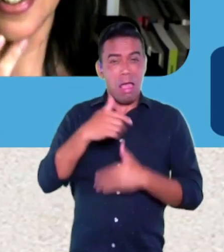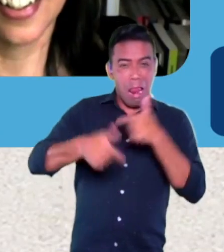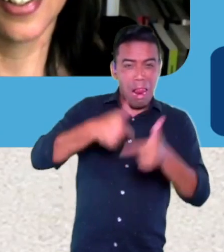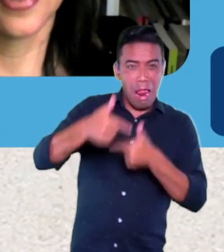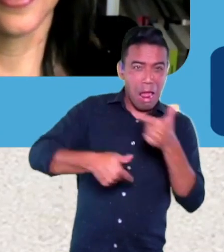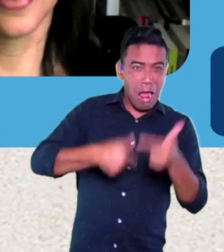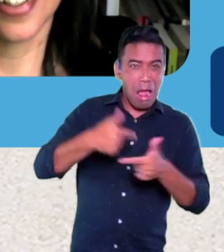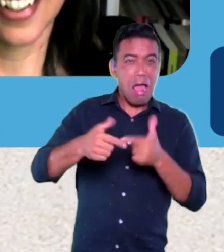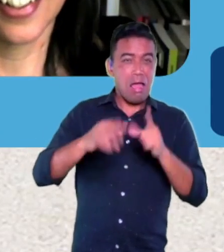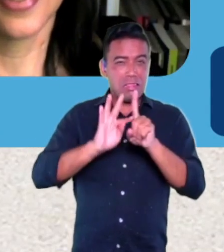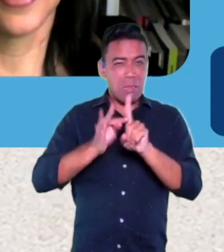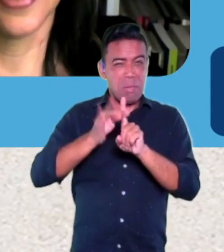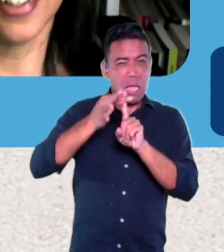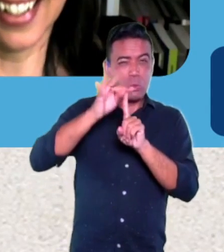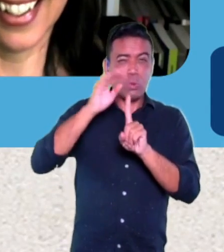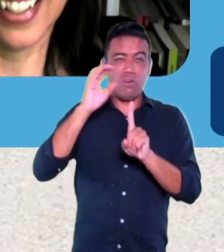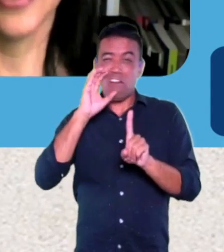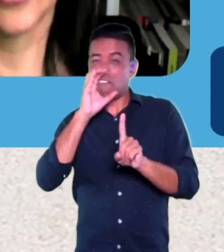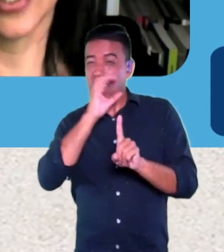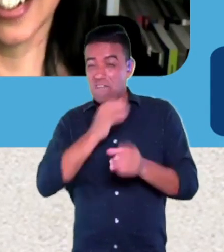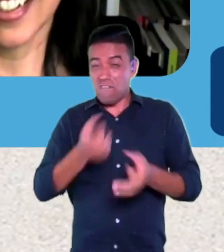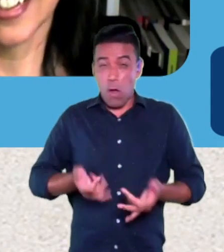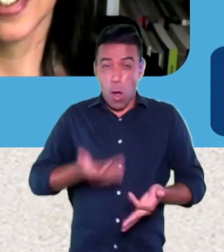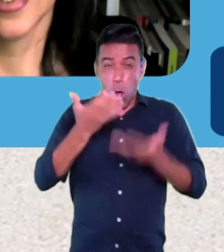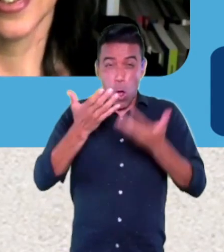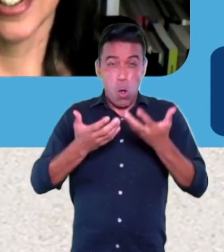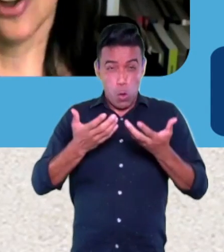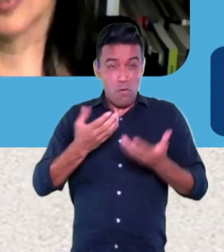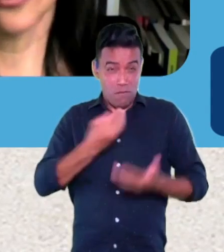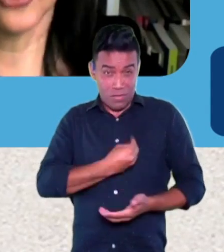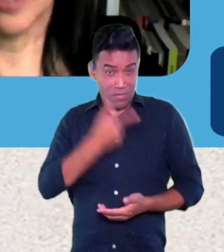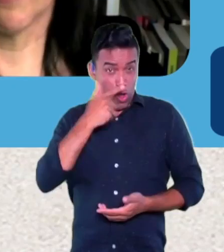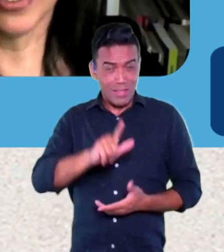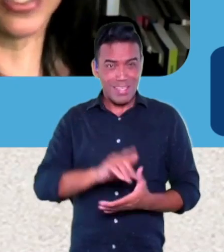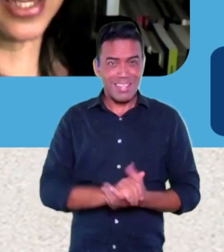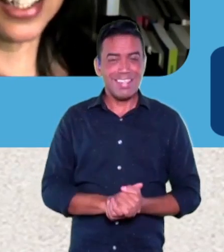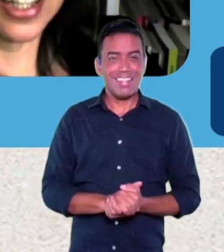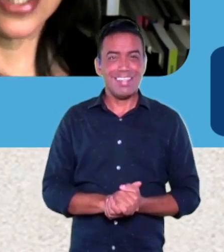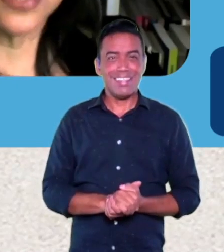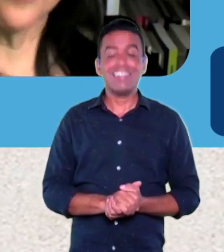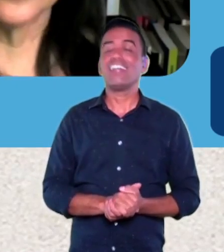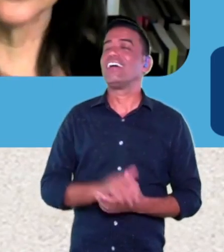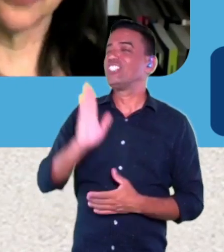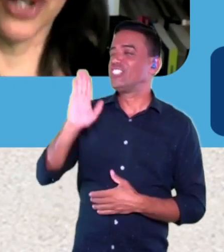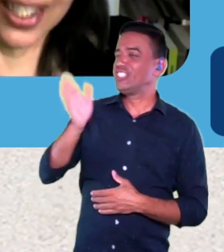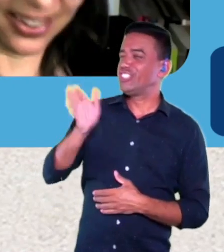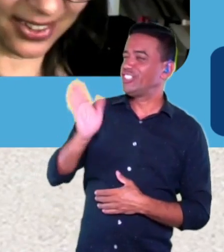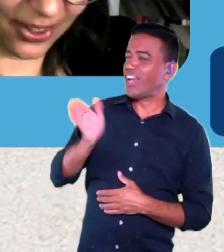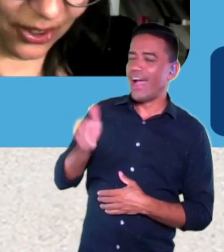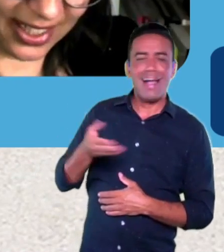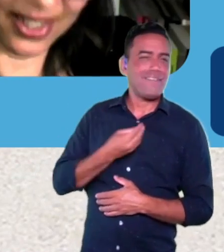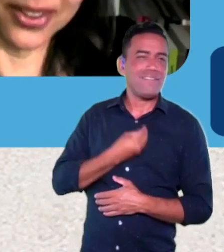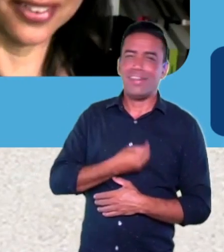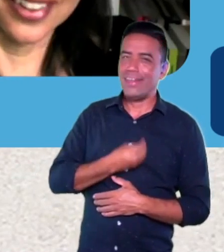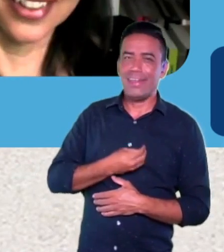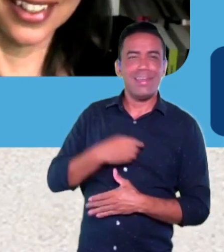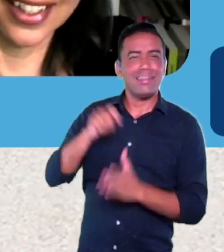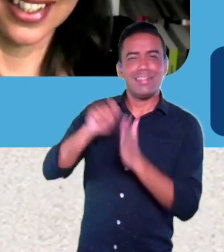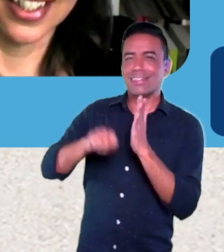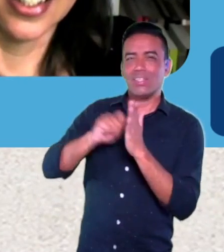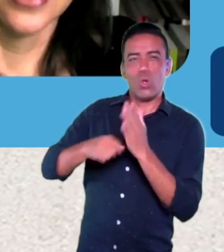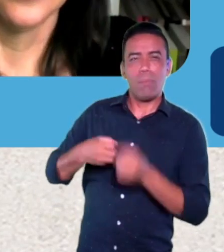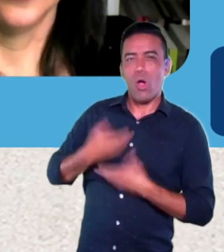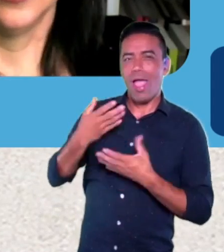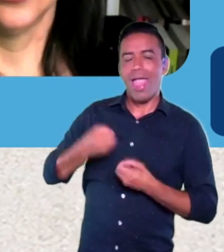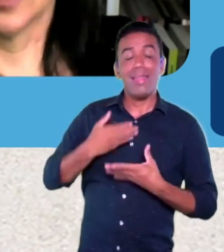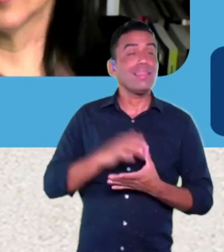à temperatura altíssima. Isso aí. Ai, gente, é Nossa, eu já muito bom. apanhei, né? Nessa vida de poetas, Existe esse poeta, é